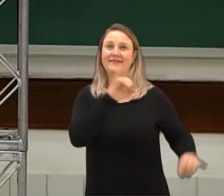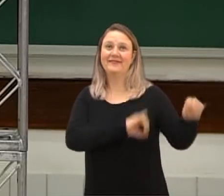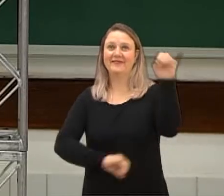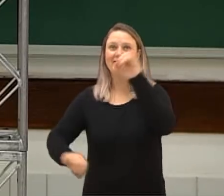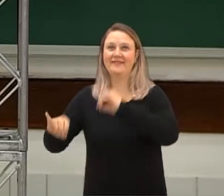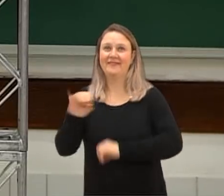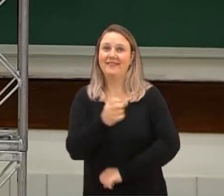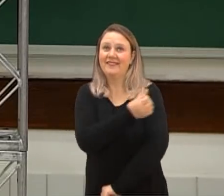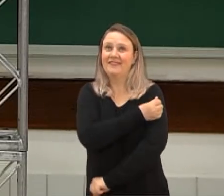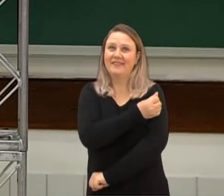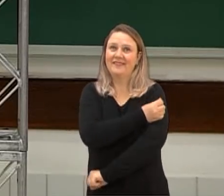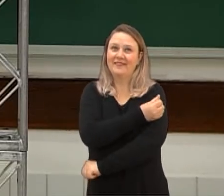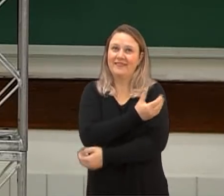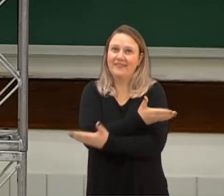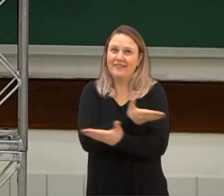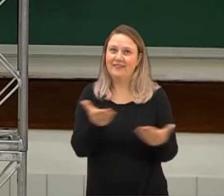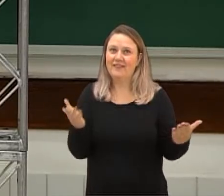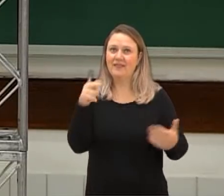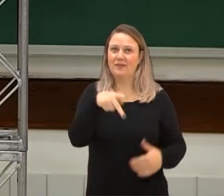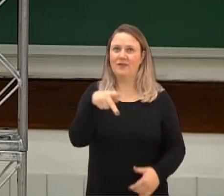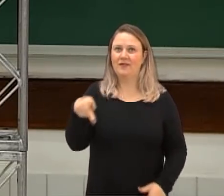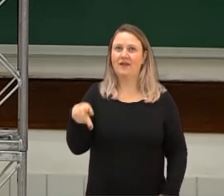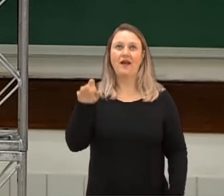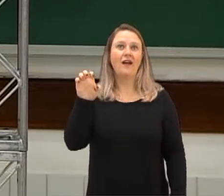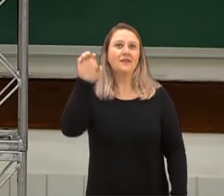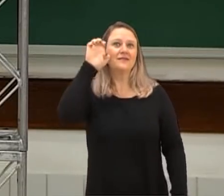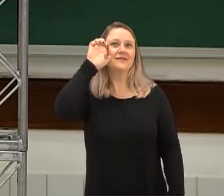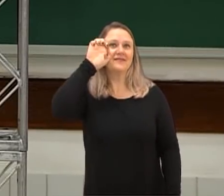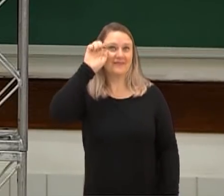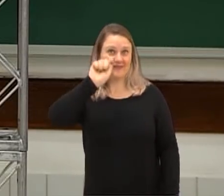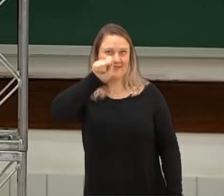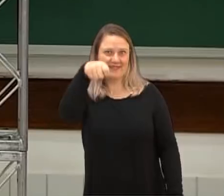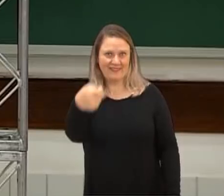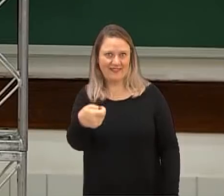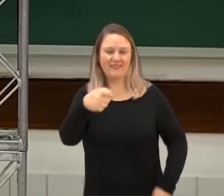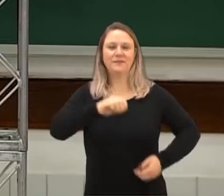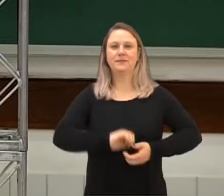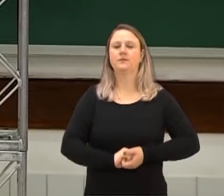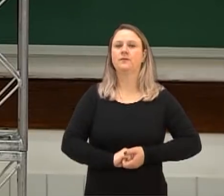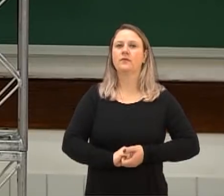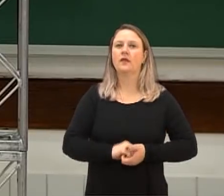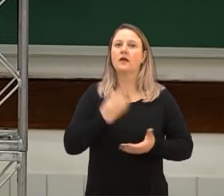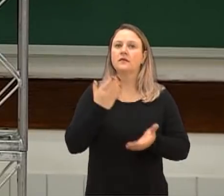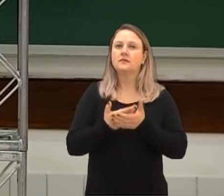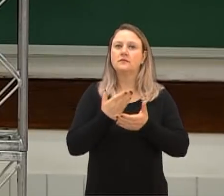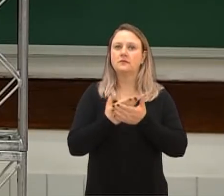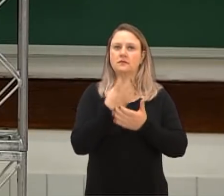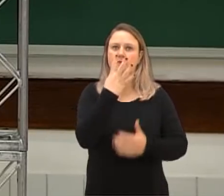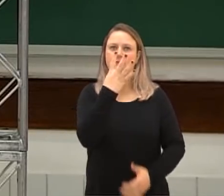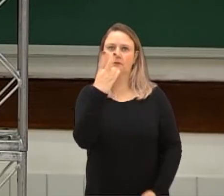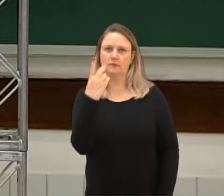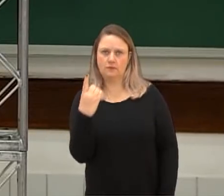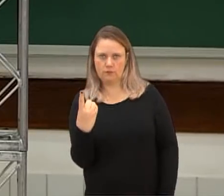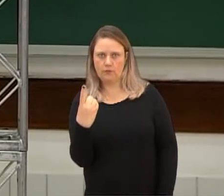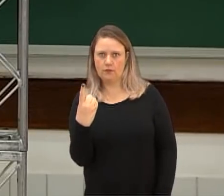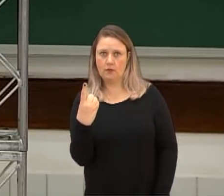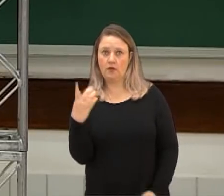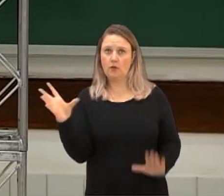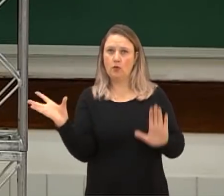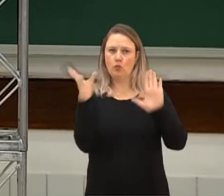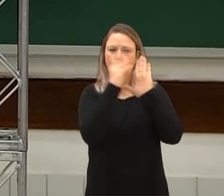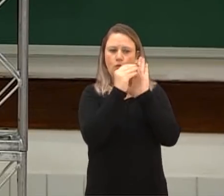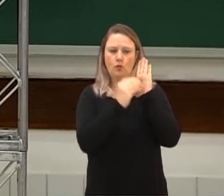Olá, sextusanos! Professora Eldenise de volta com vocês hoje para a aula 41, que também trará uma